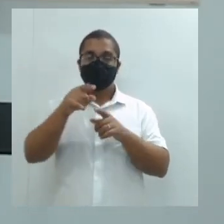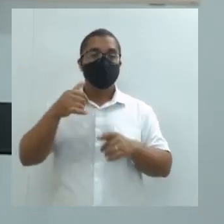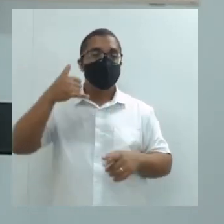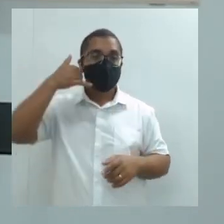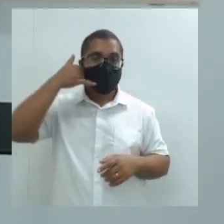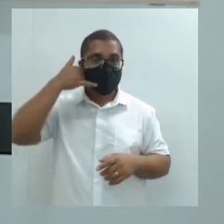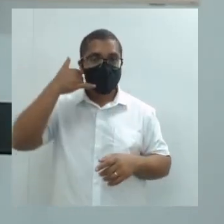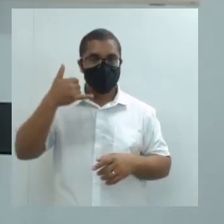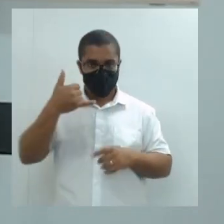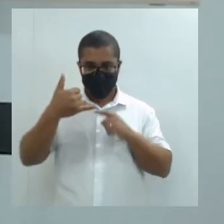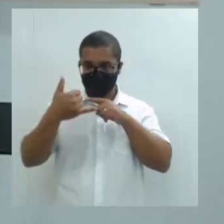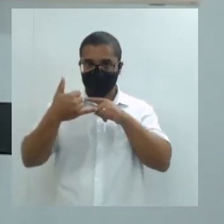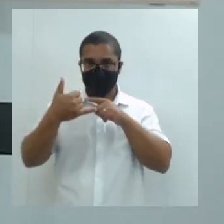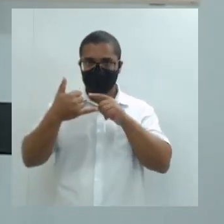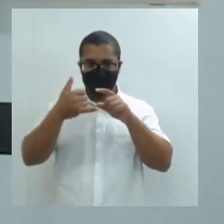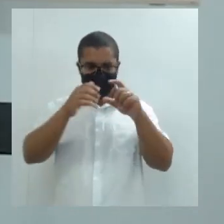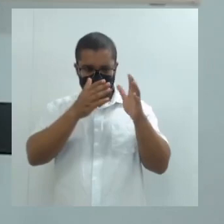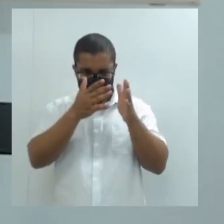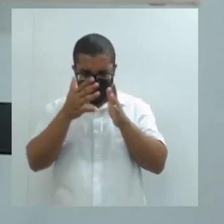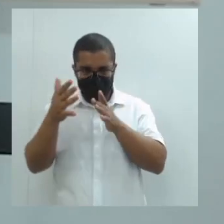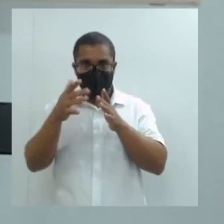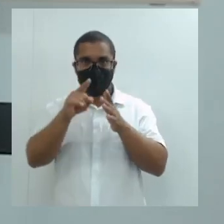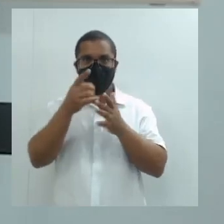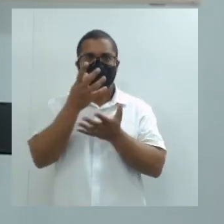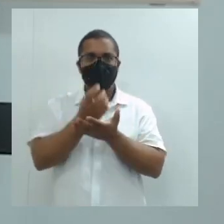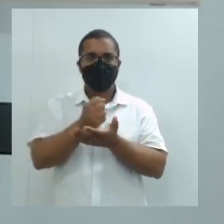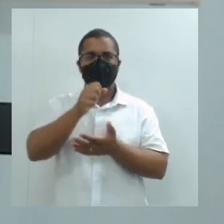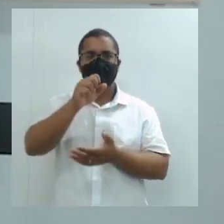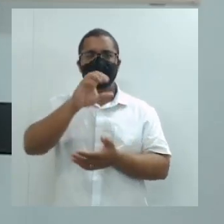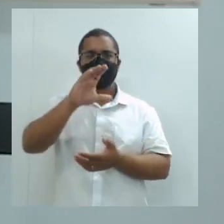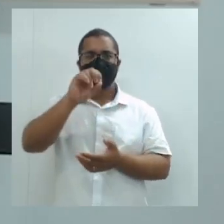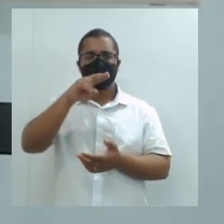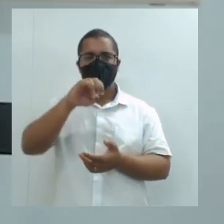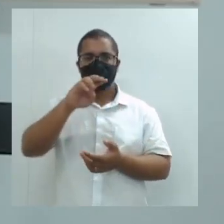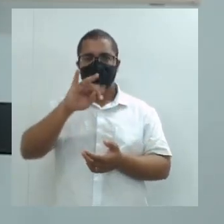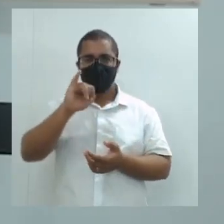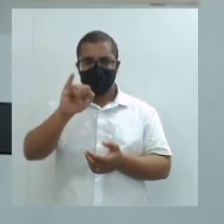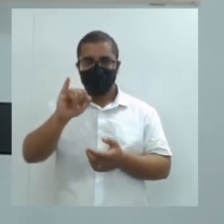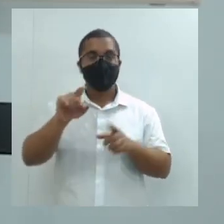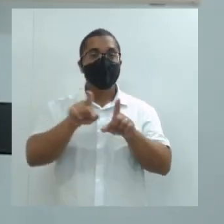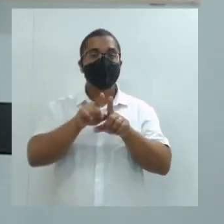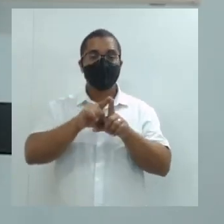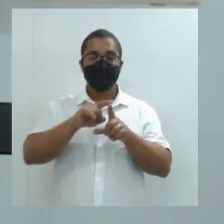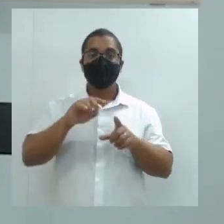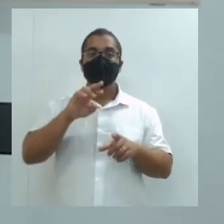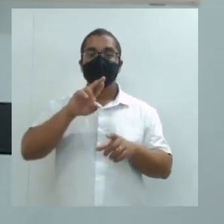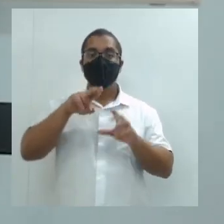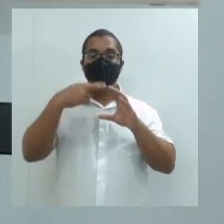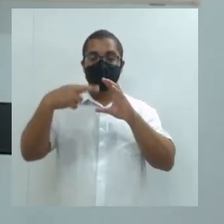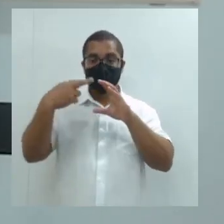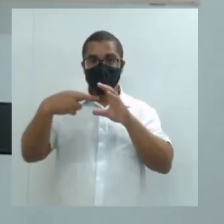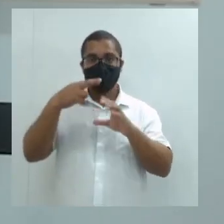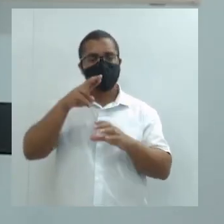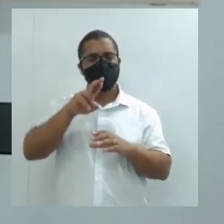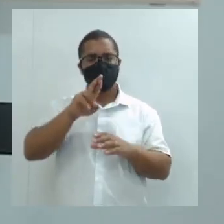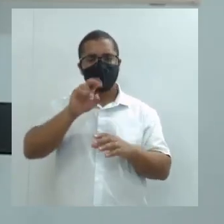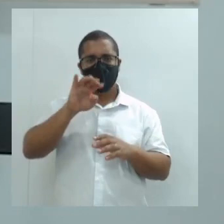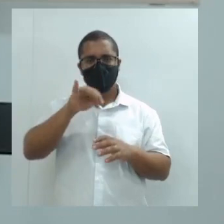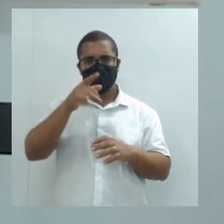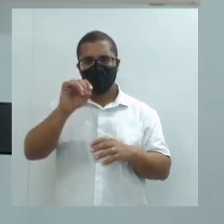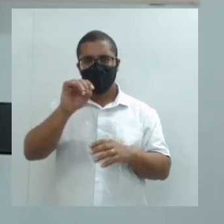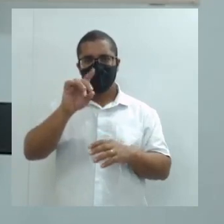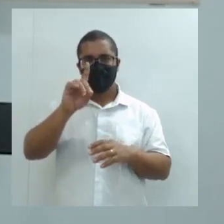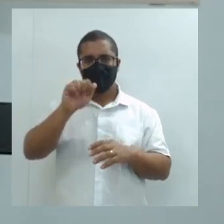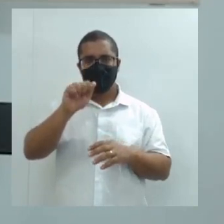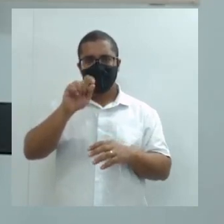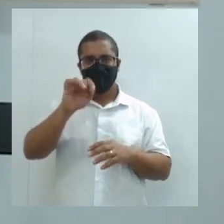baixa o aplicativo Conecta aí. E se não estiver lá no Robertão na transmissão, tudo junto, sem acento, entra lá, tira uma